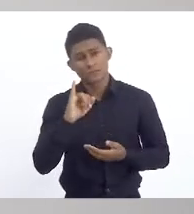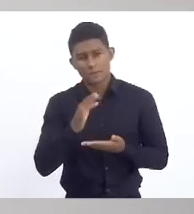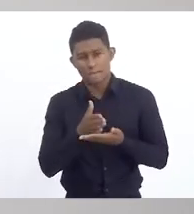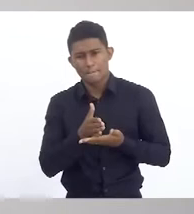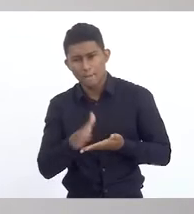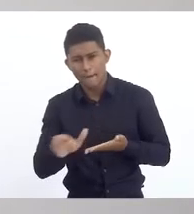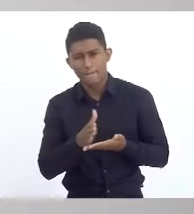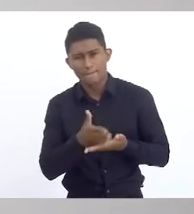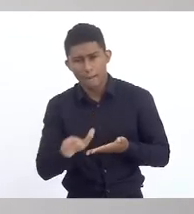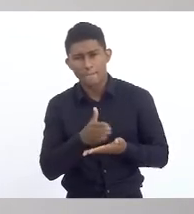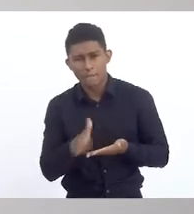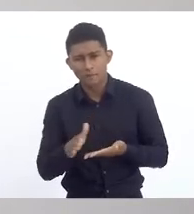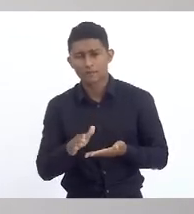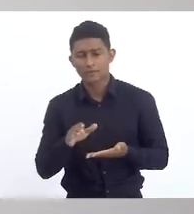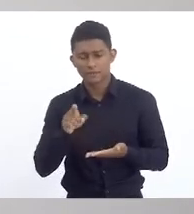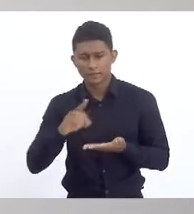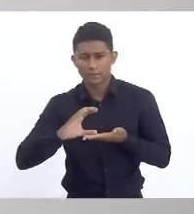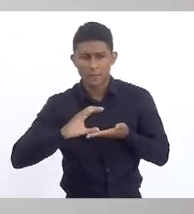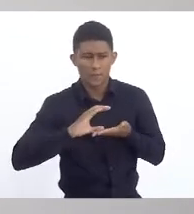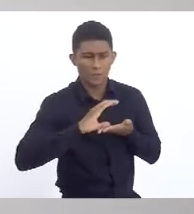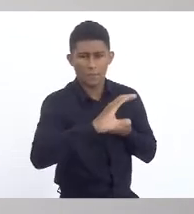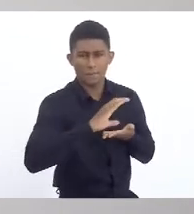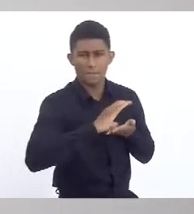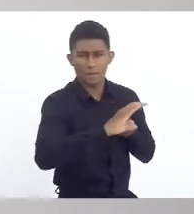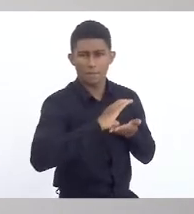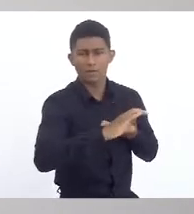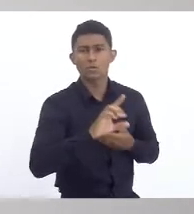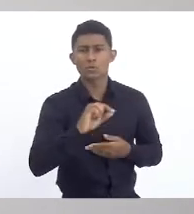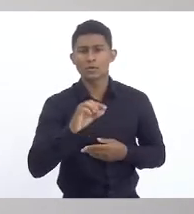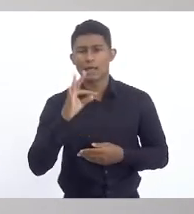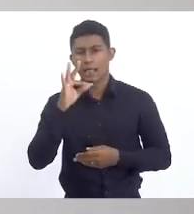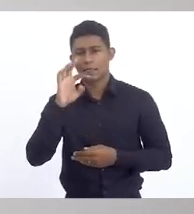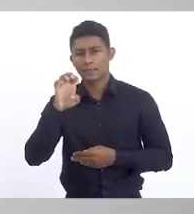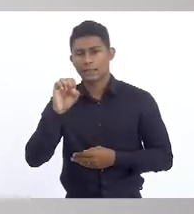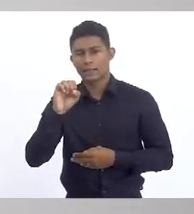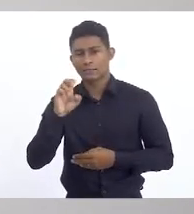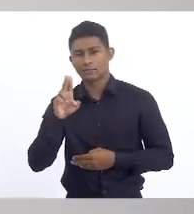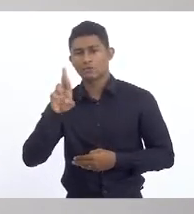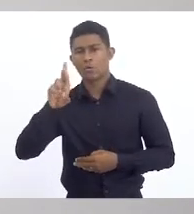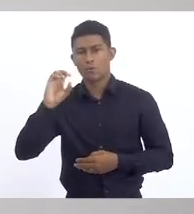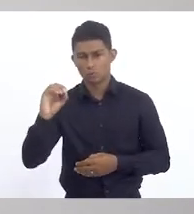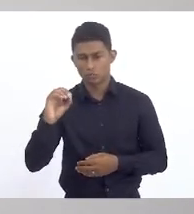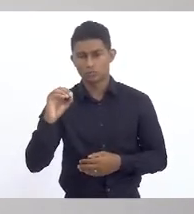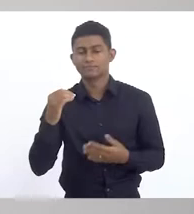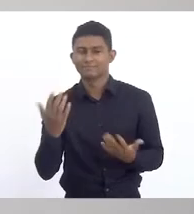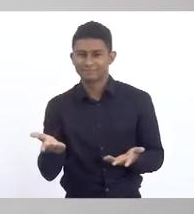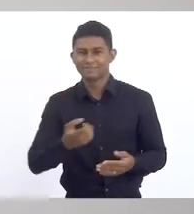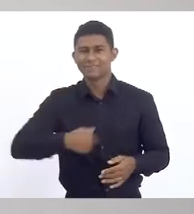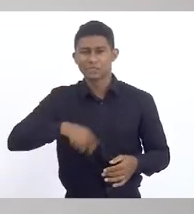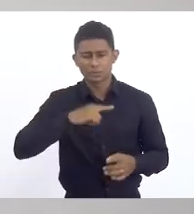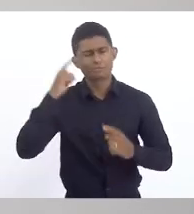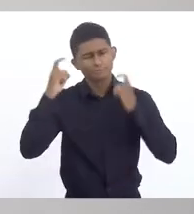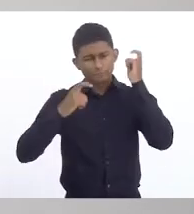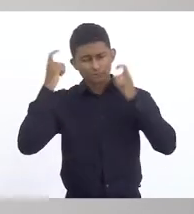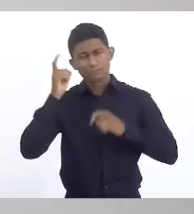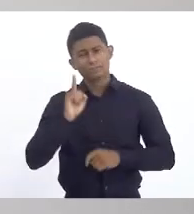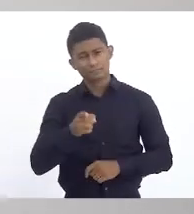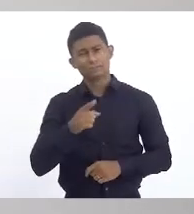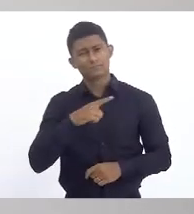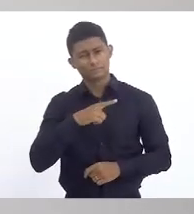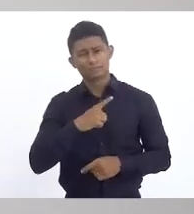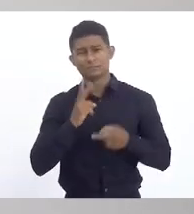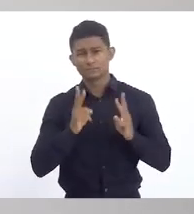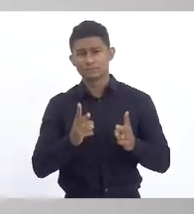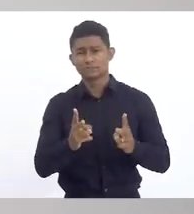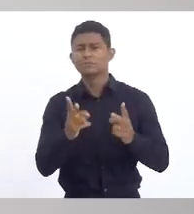ser feita por recursos do Tesouro. Né? Então, isso é sempre uma preocupação que é mencionada lá. E é importante, aqui eu não estou fazendo